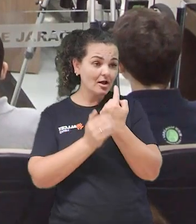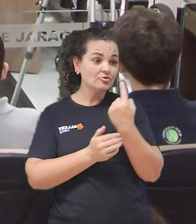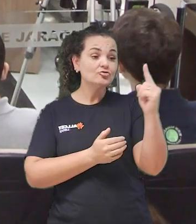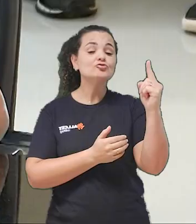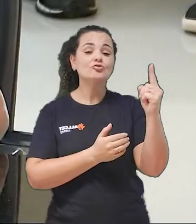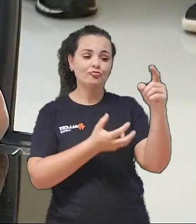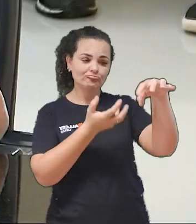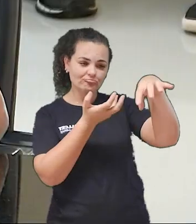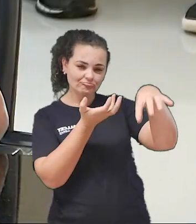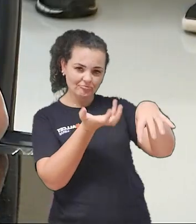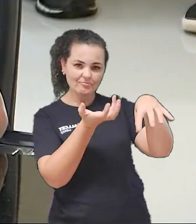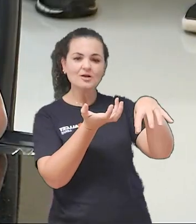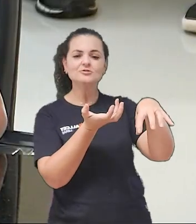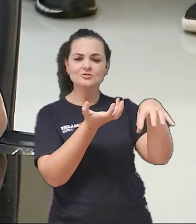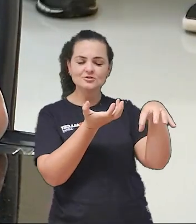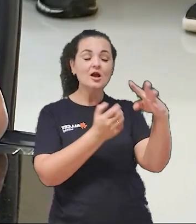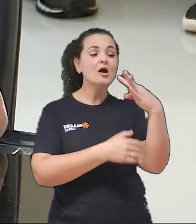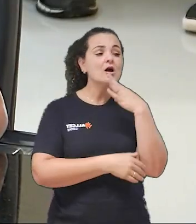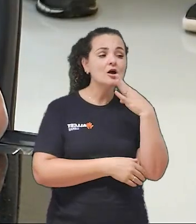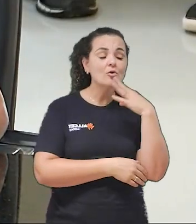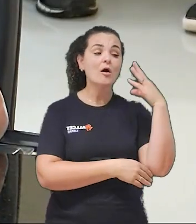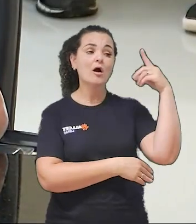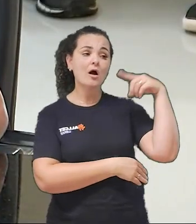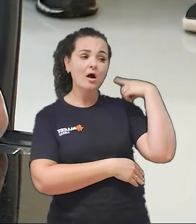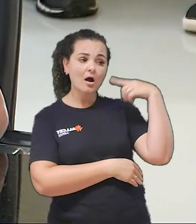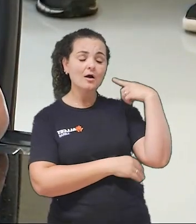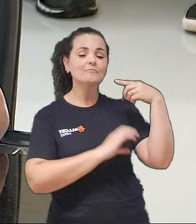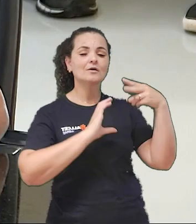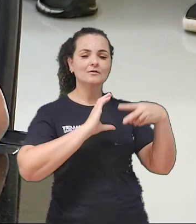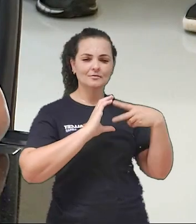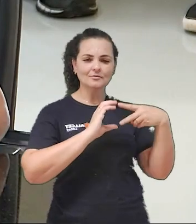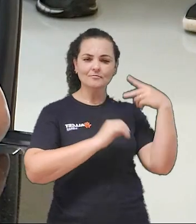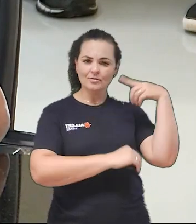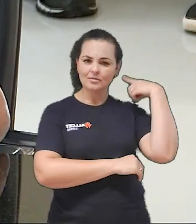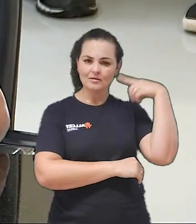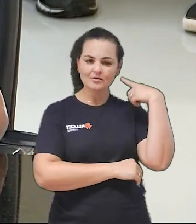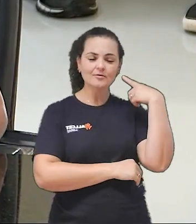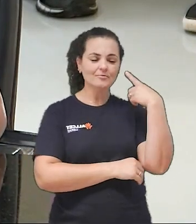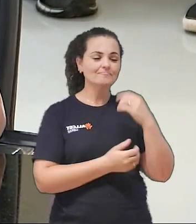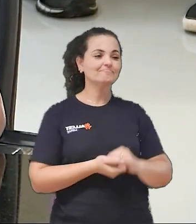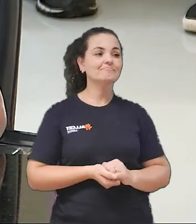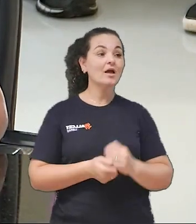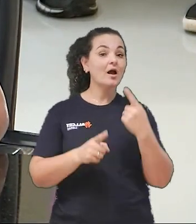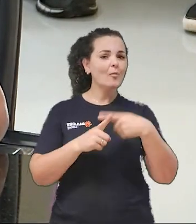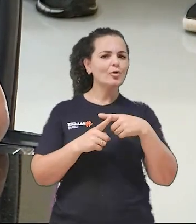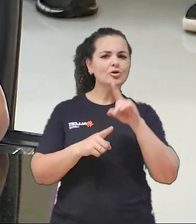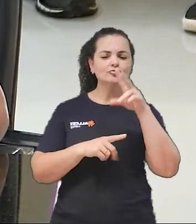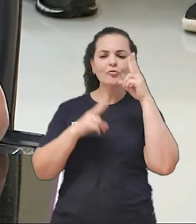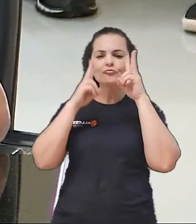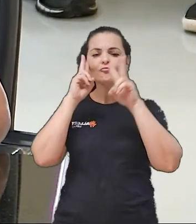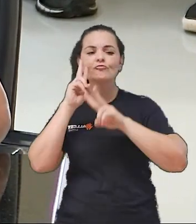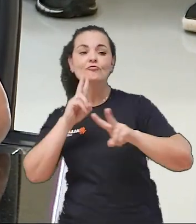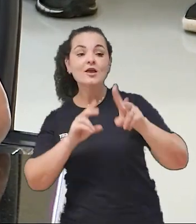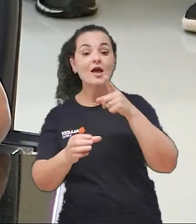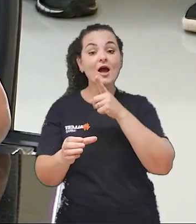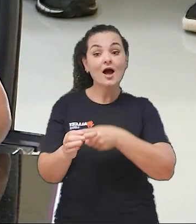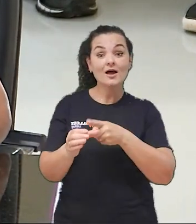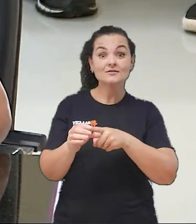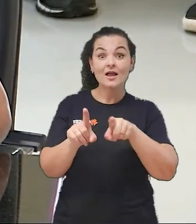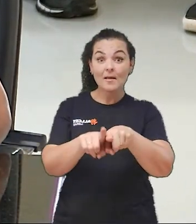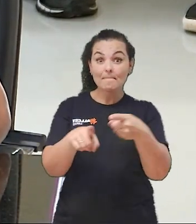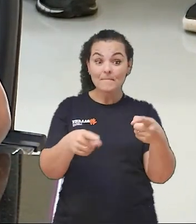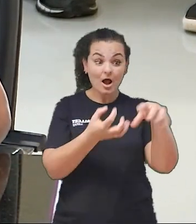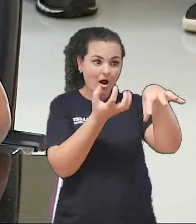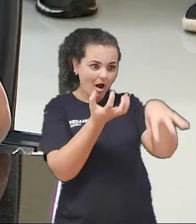ido para a Brasília termos visto de dentro como a Câmara de Deputados porque é muito diferente você só ir paraa Brasília e ver a